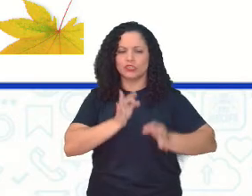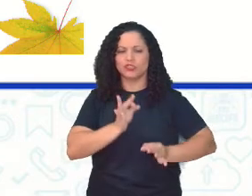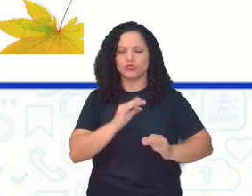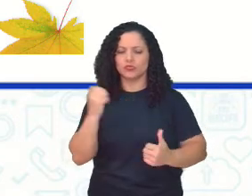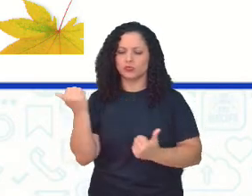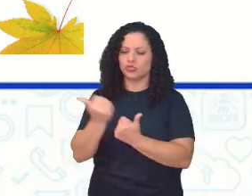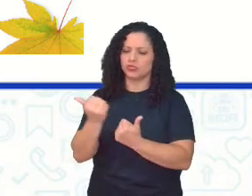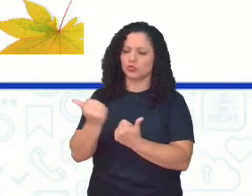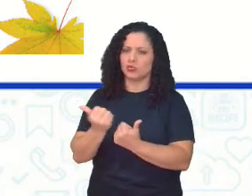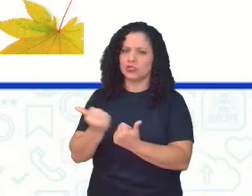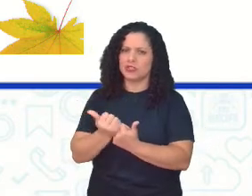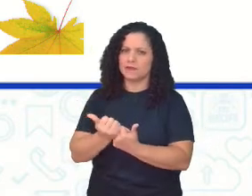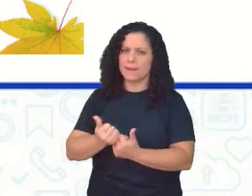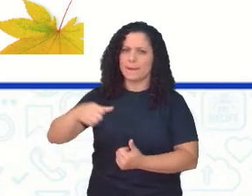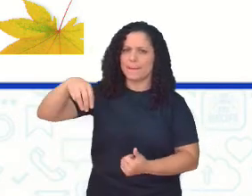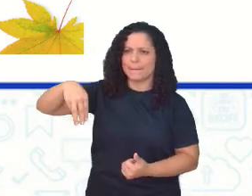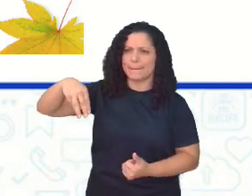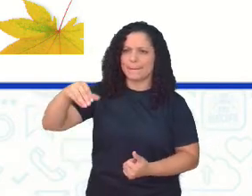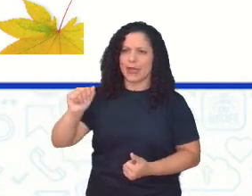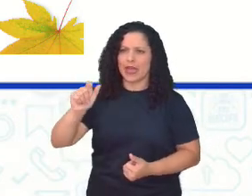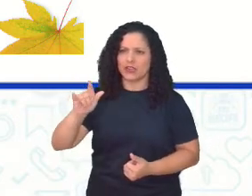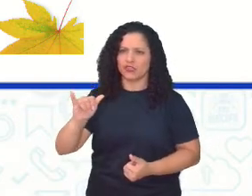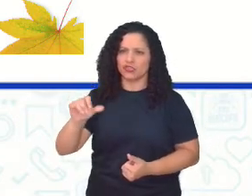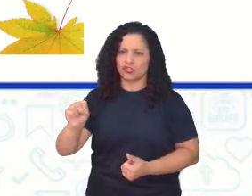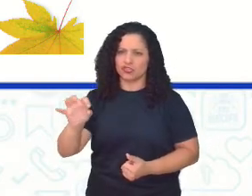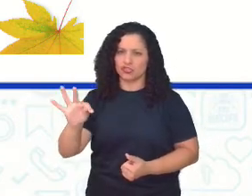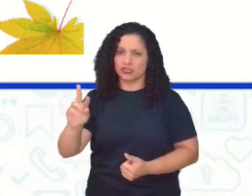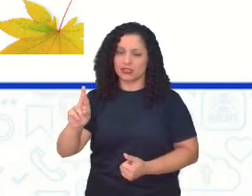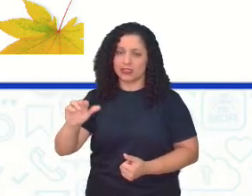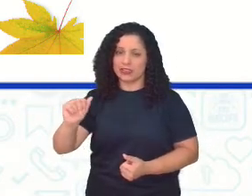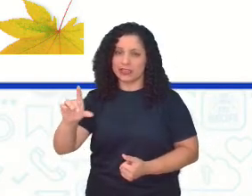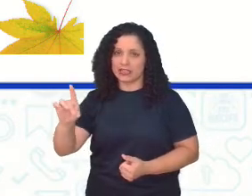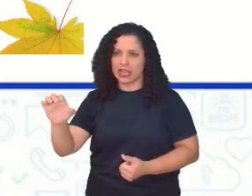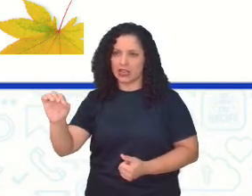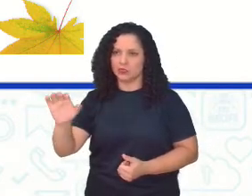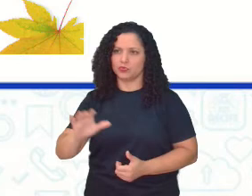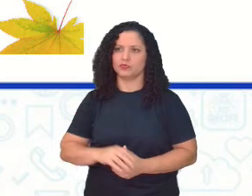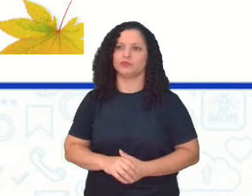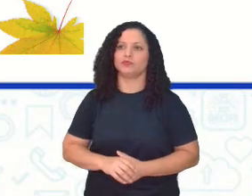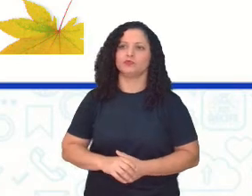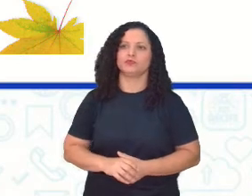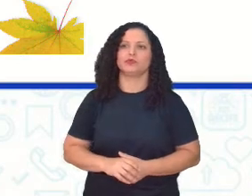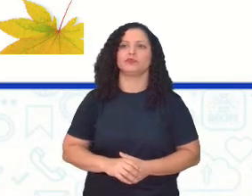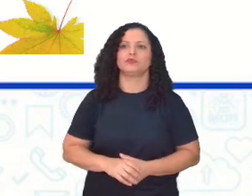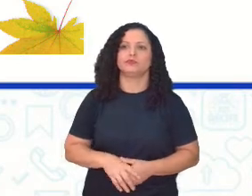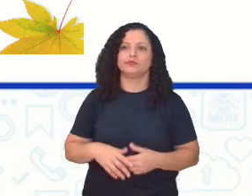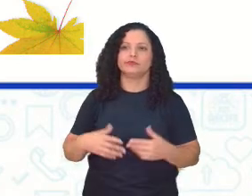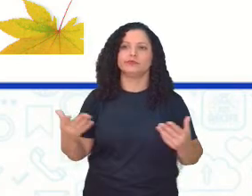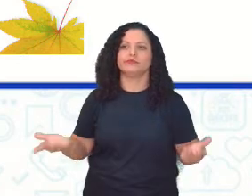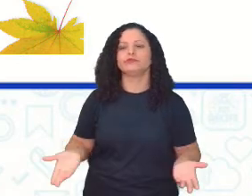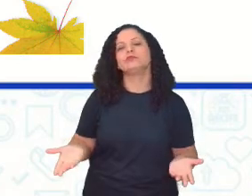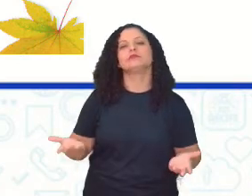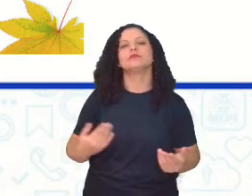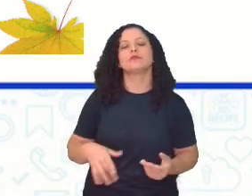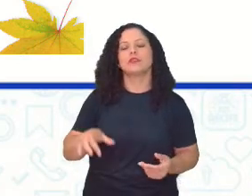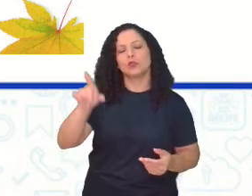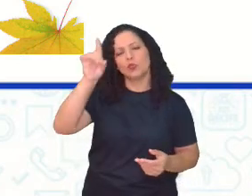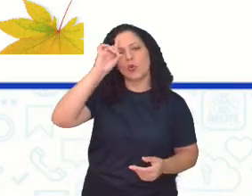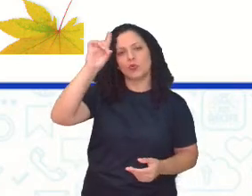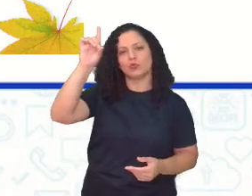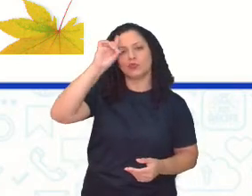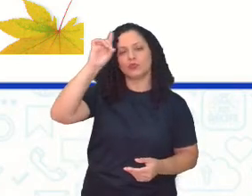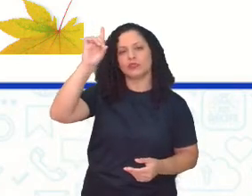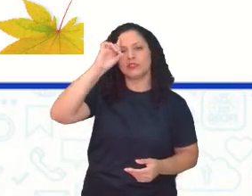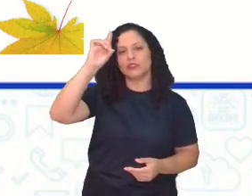magistrado. Isso. Não é? Então, no dia a dia, no nosso dia a dia, é muito rotineiro